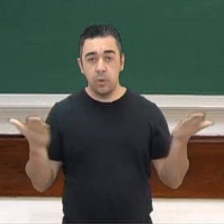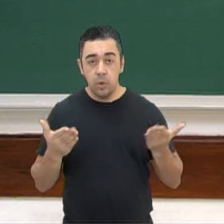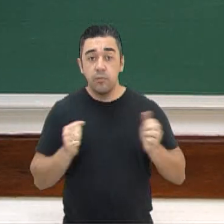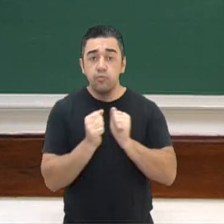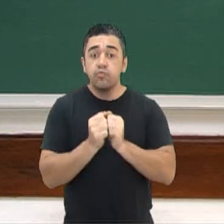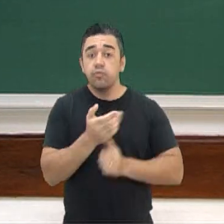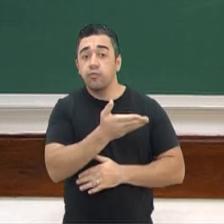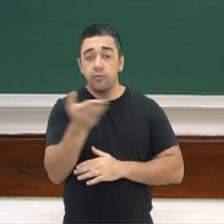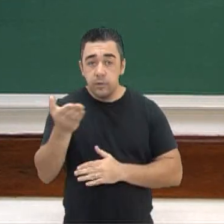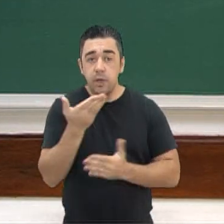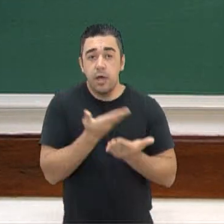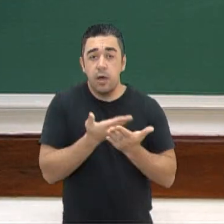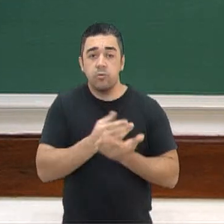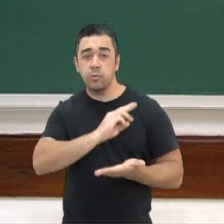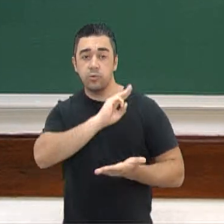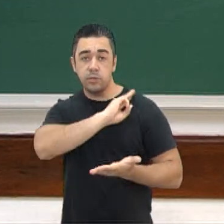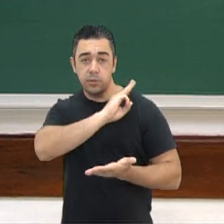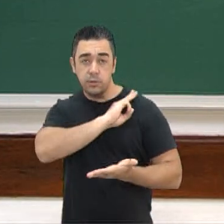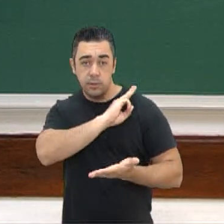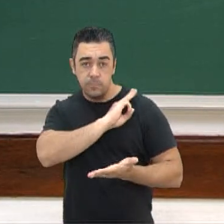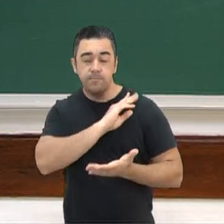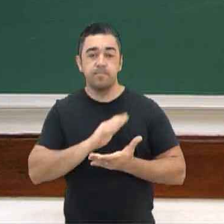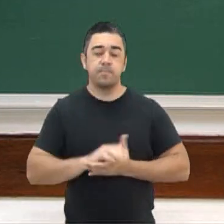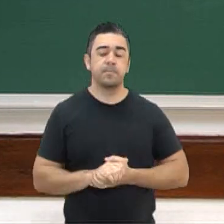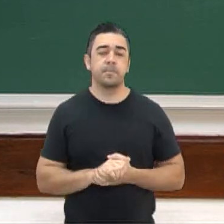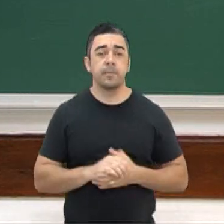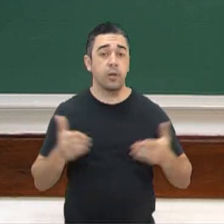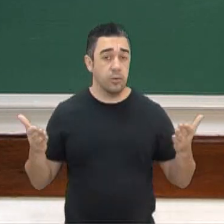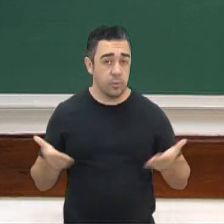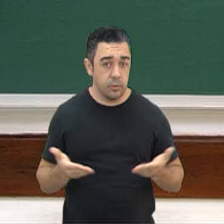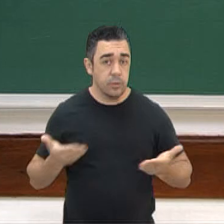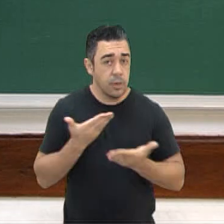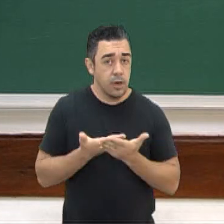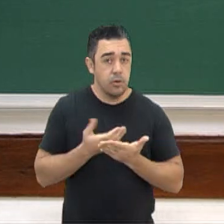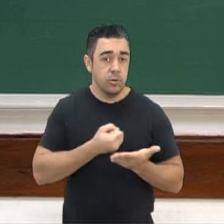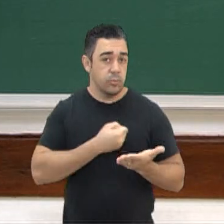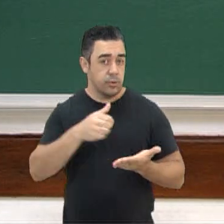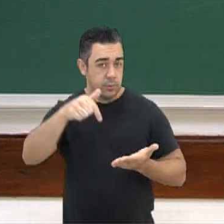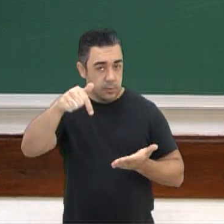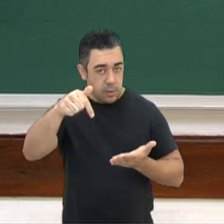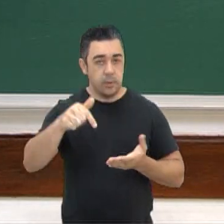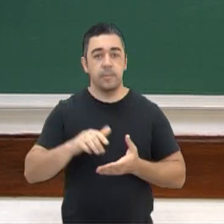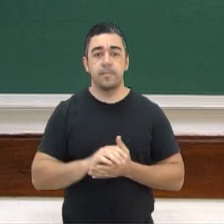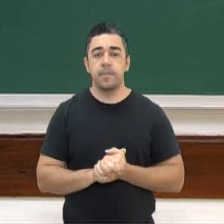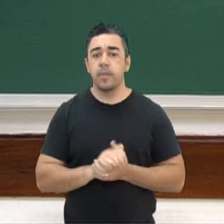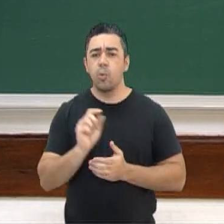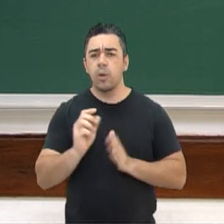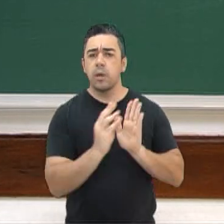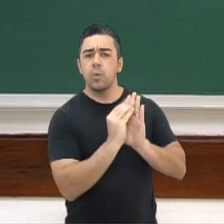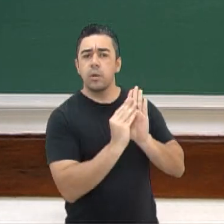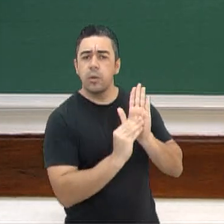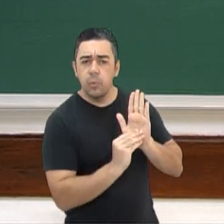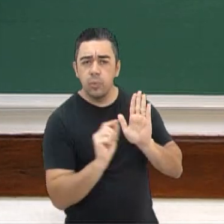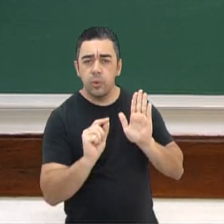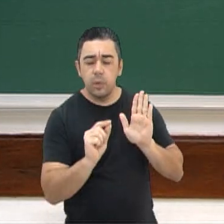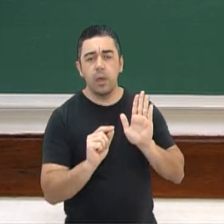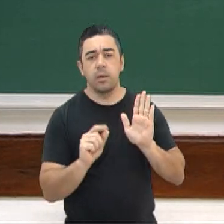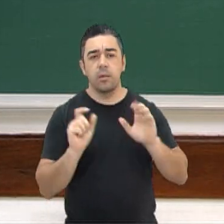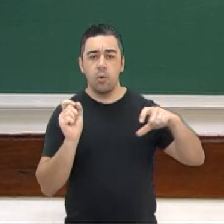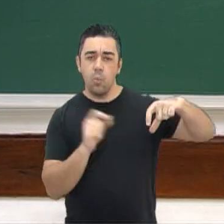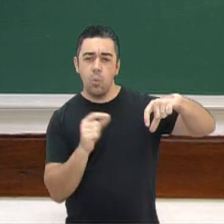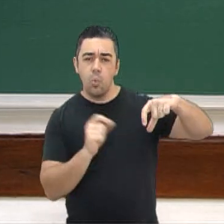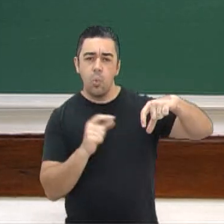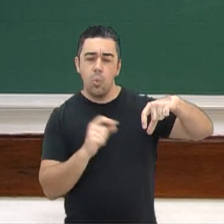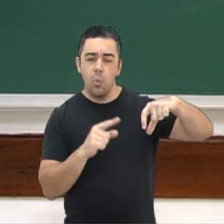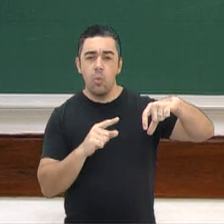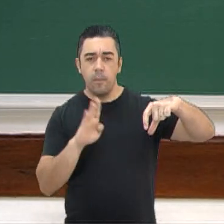vocês nas aulas da terceira série do ensino médio. Esta será a aula de número 7 e os conteúdos serão o goalball e